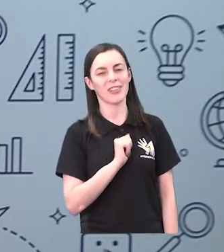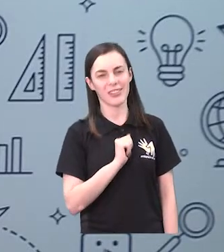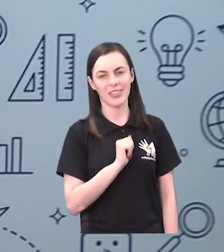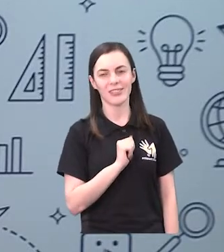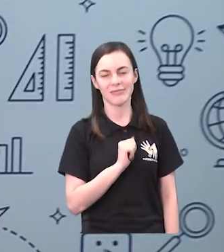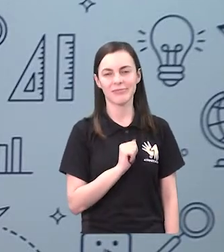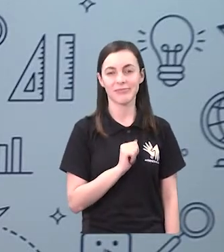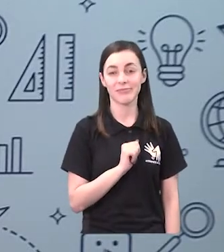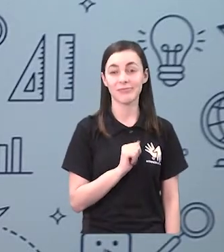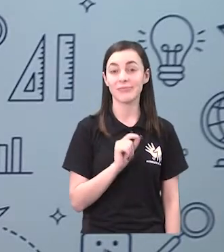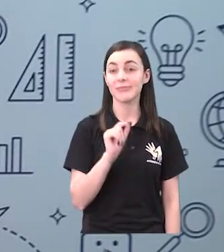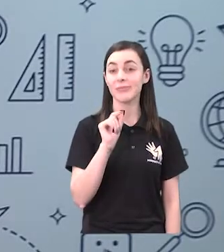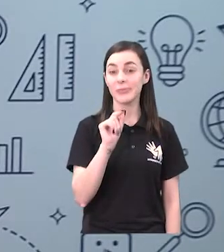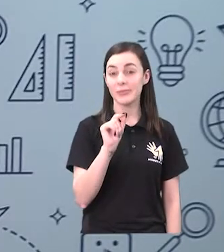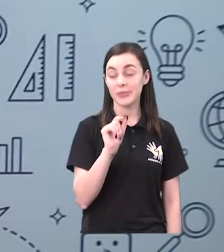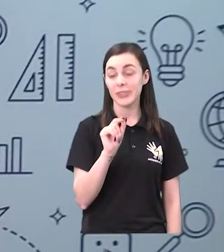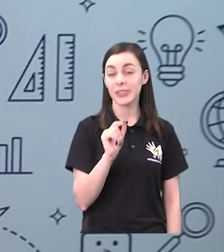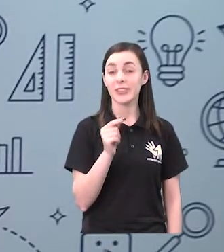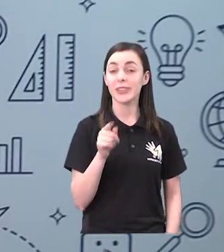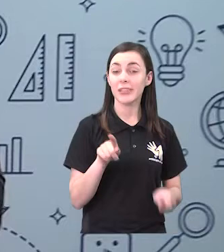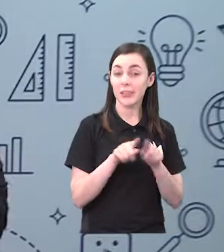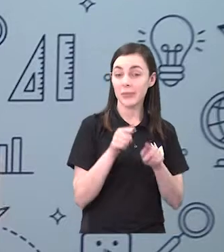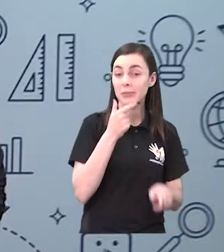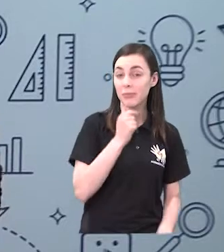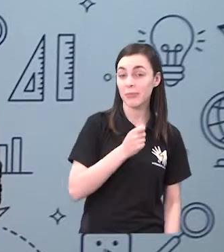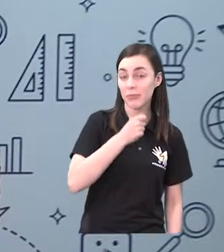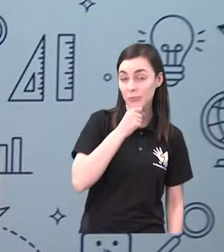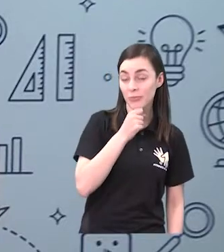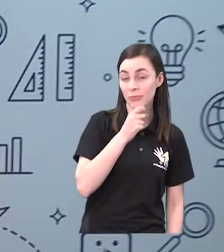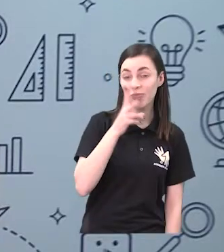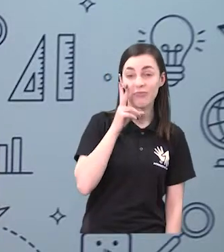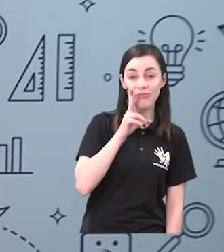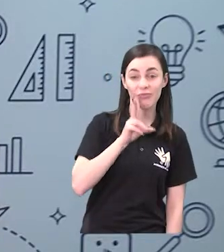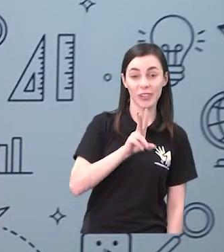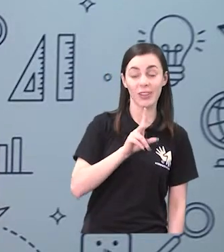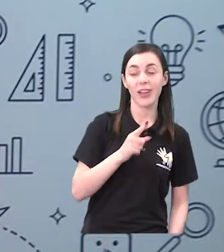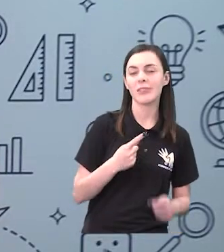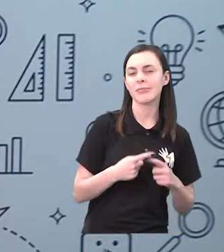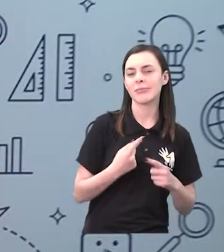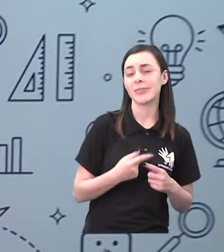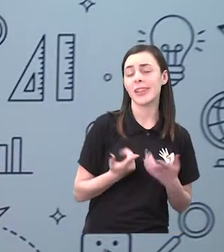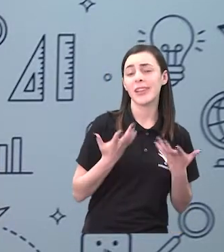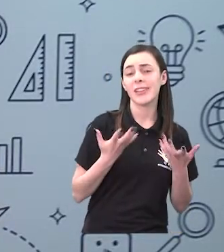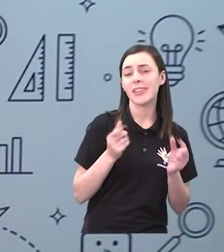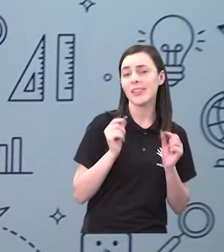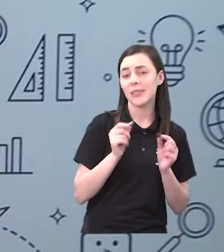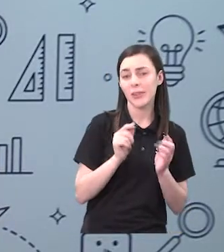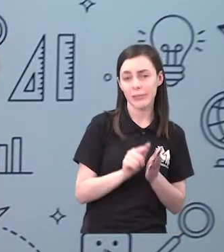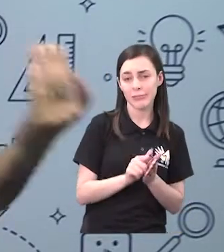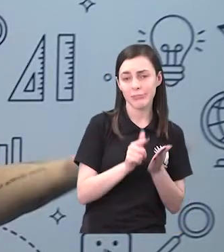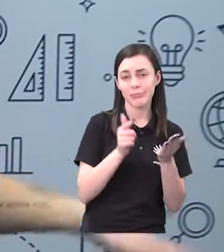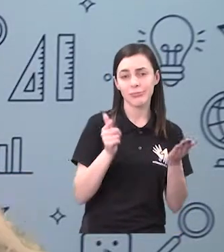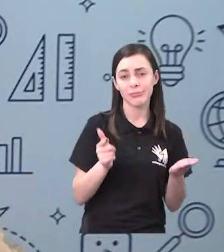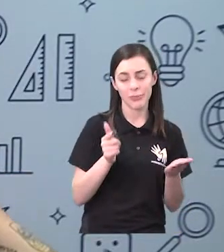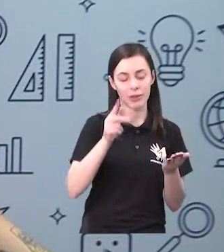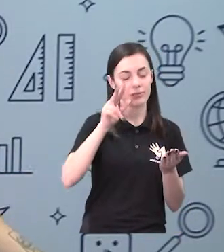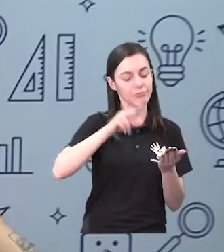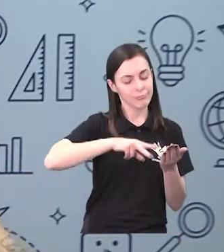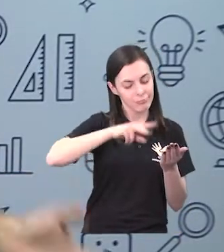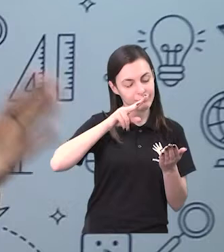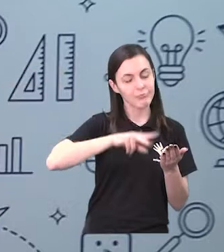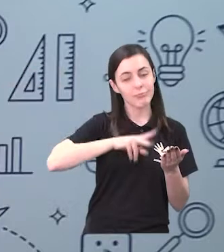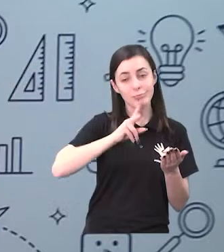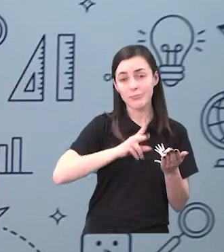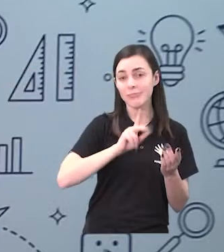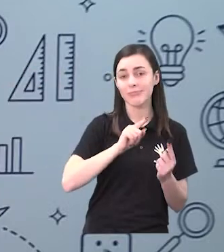vantagem para ela e acabou sendo uma boa vantagem para esse avô também né Afinal de contas ele voltou a ler o jornal